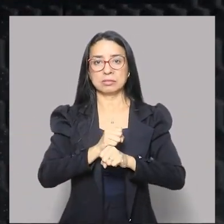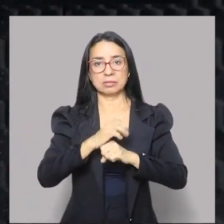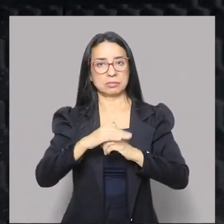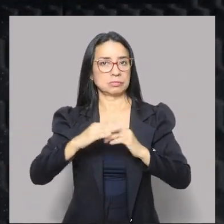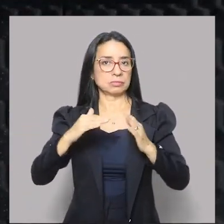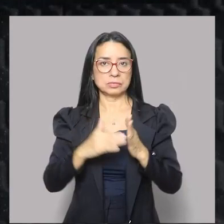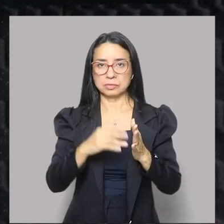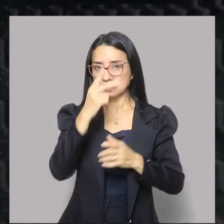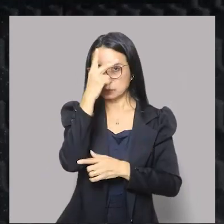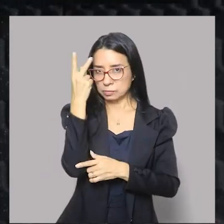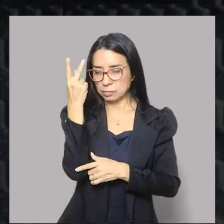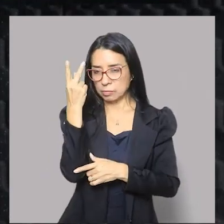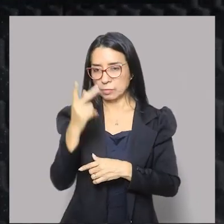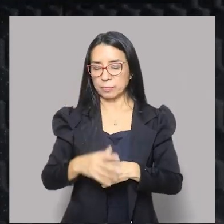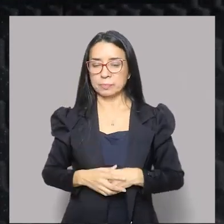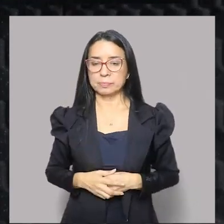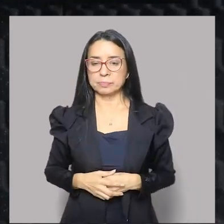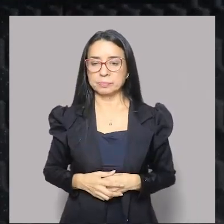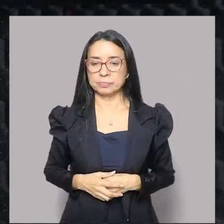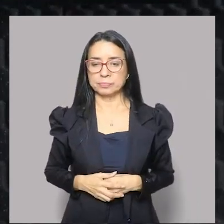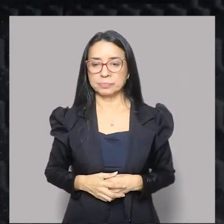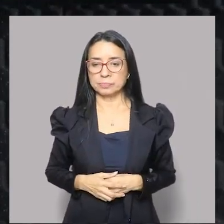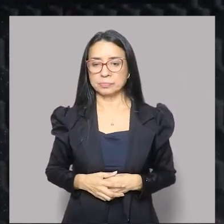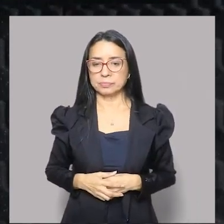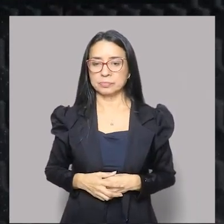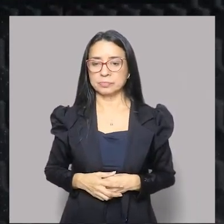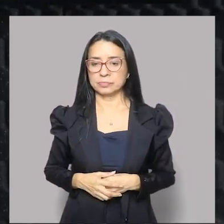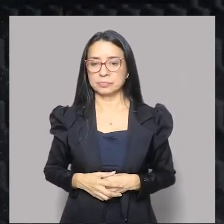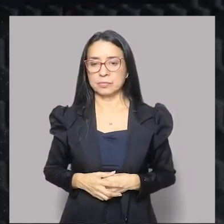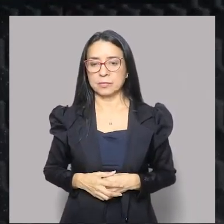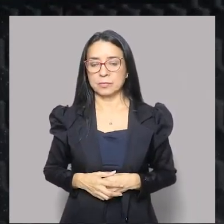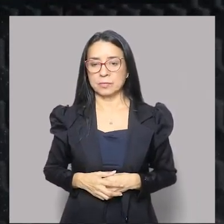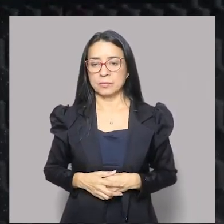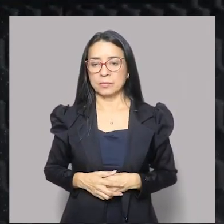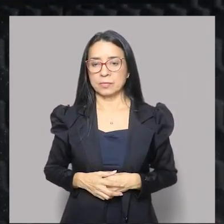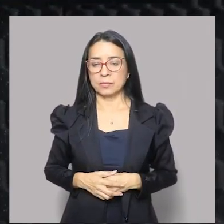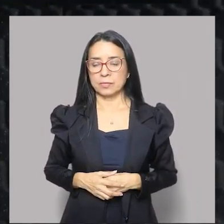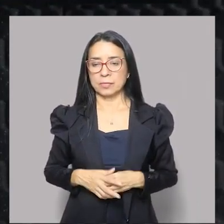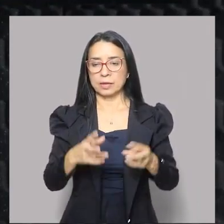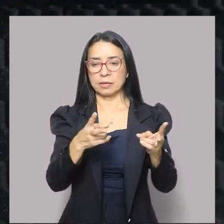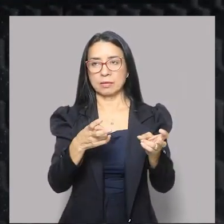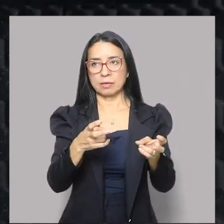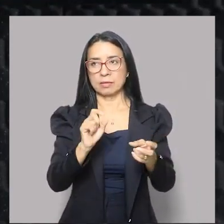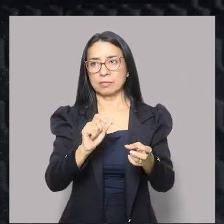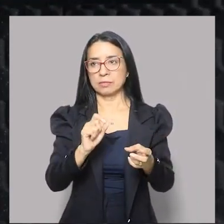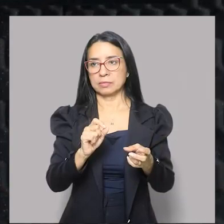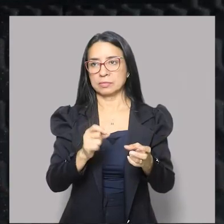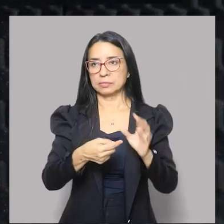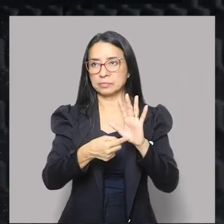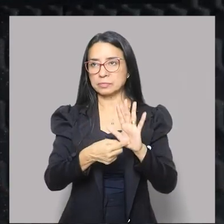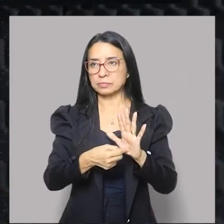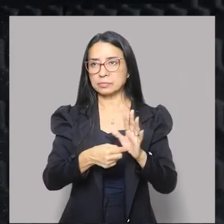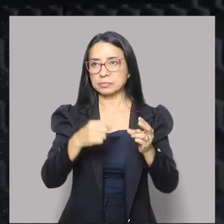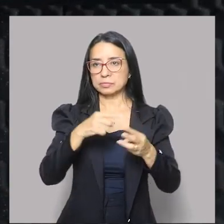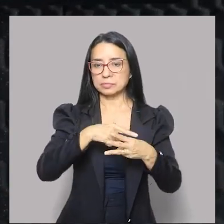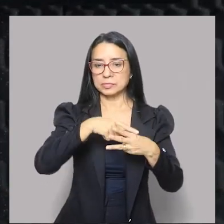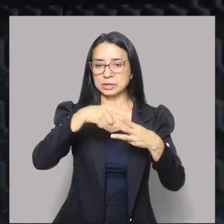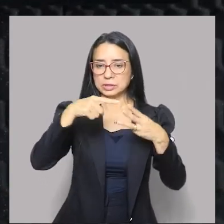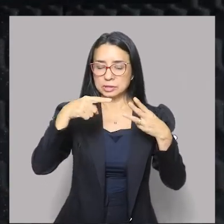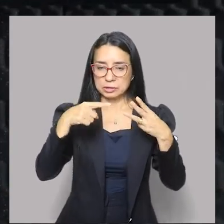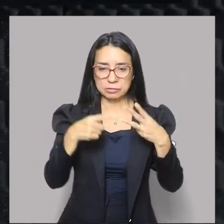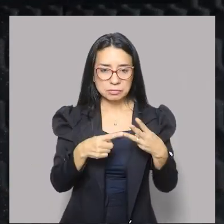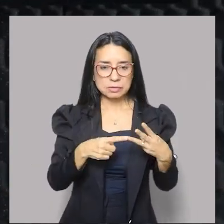discussão que eu coloco aqui. E aí eu vou para a minha tese. Percebam que aqui eu coloquei 3